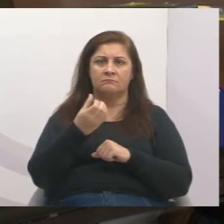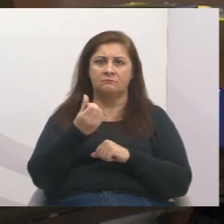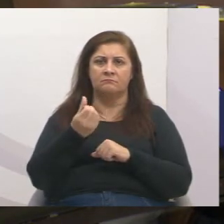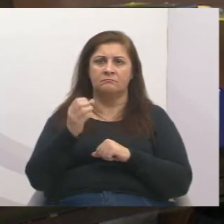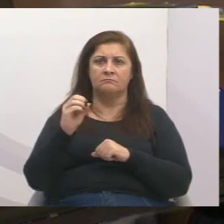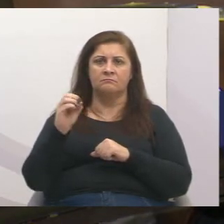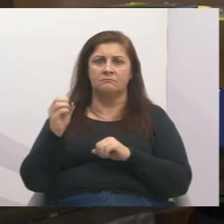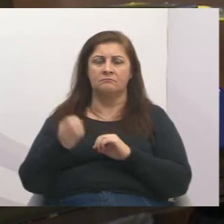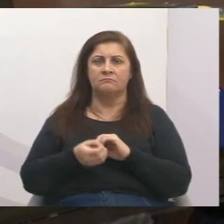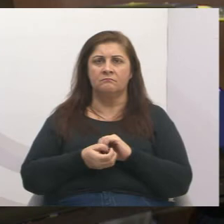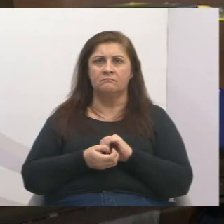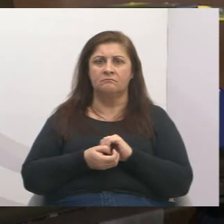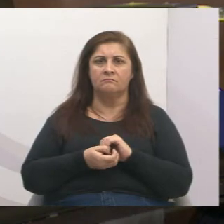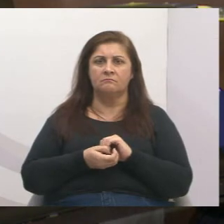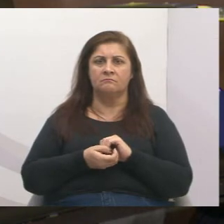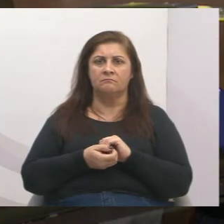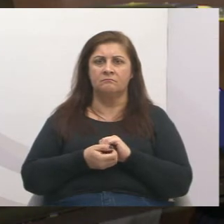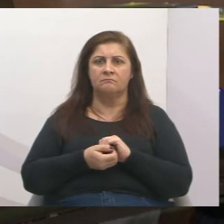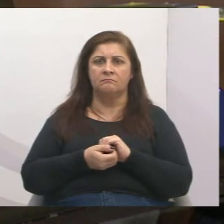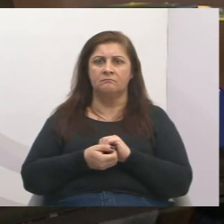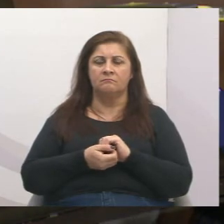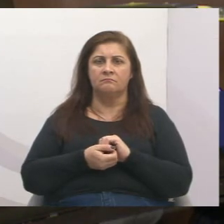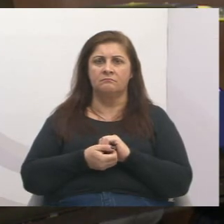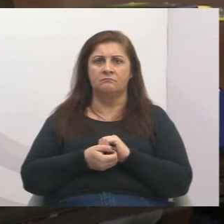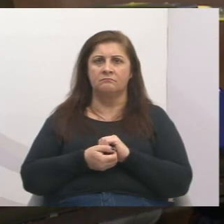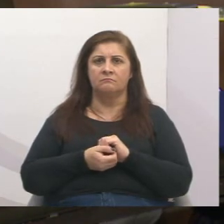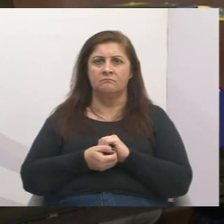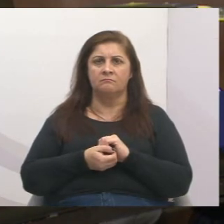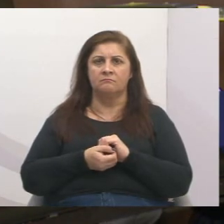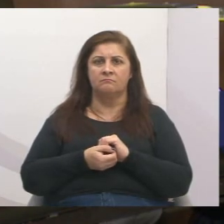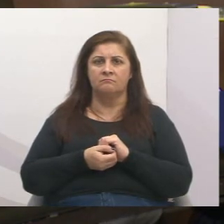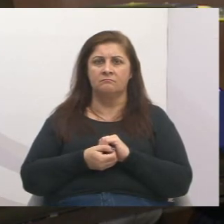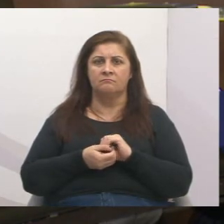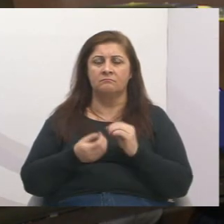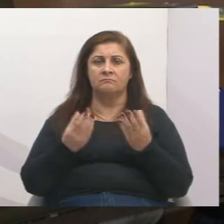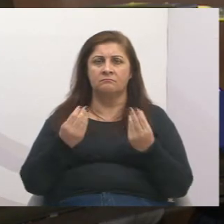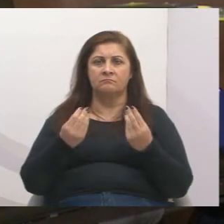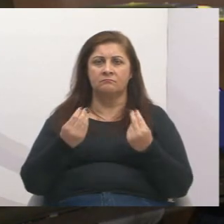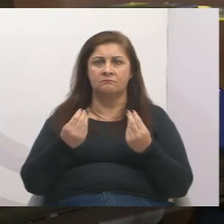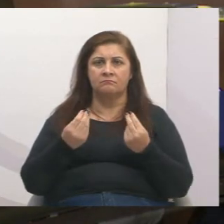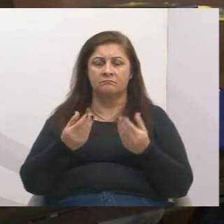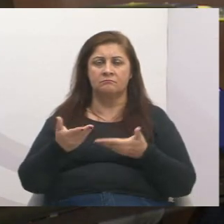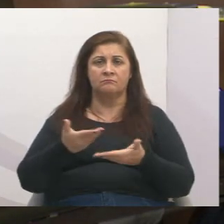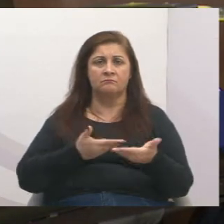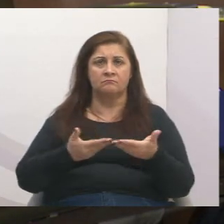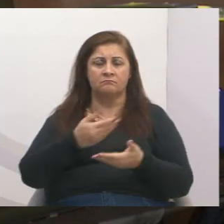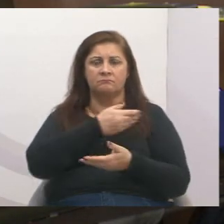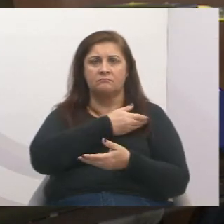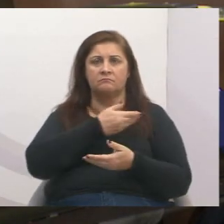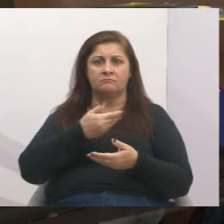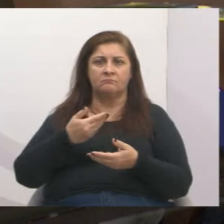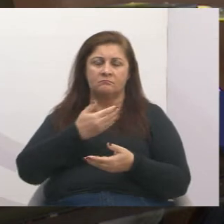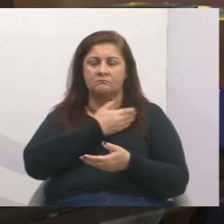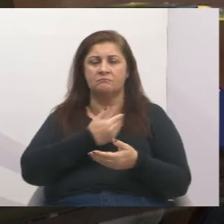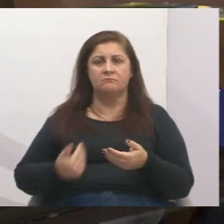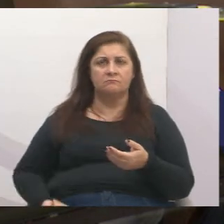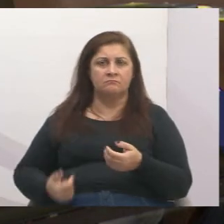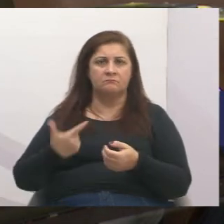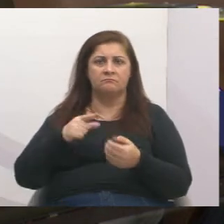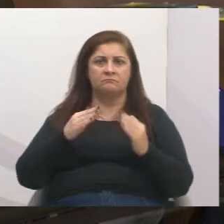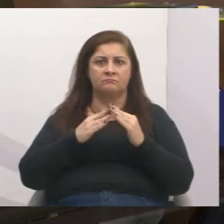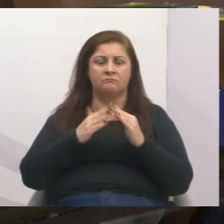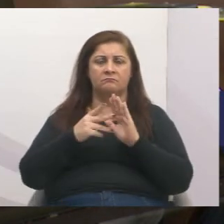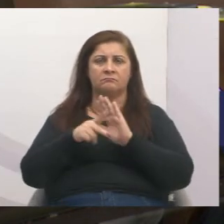3.616. É sabido que muitos servidores públicos não têm sua casa própria, vivem de